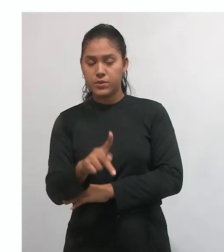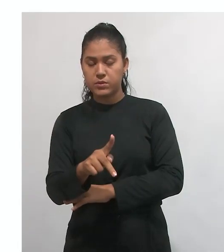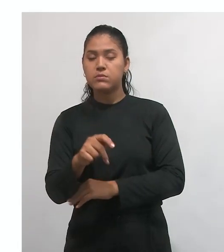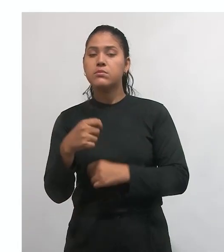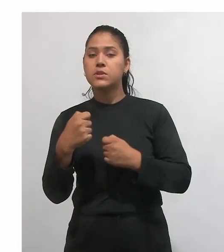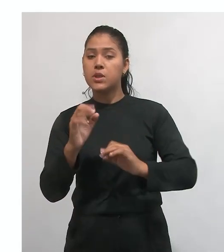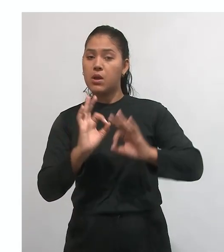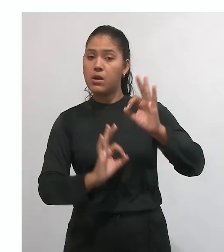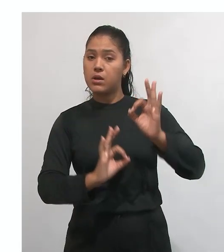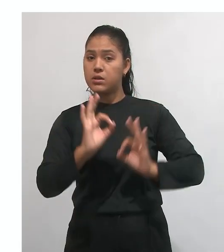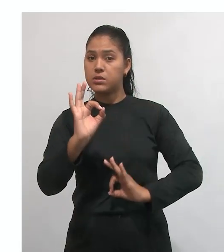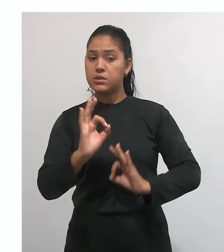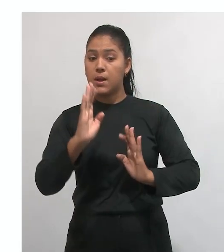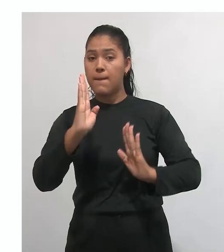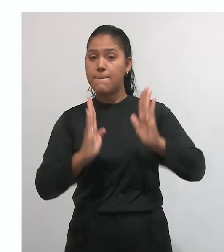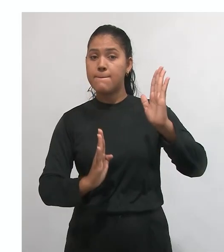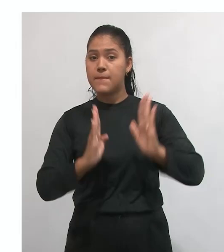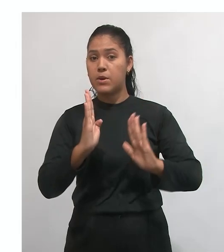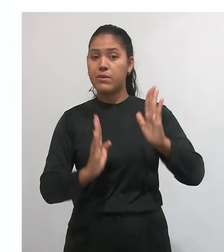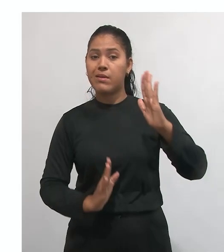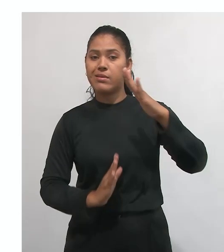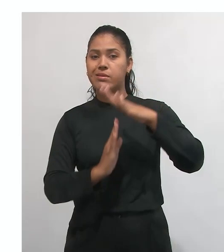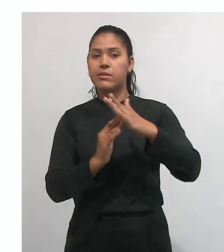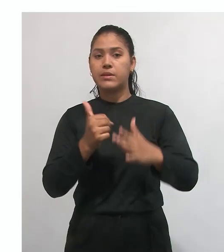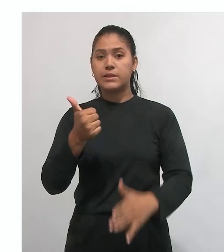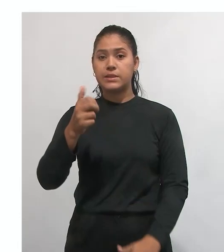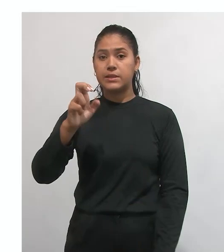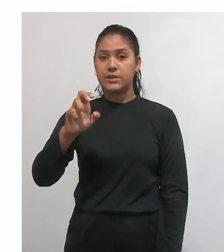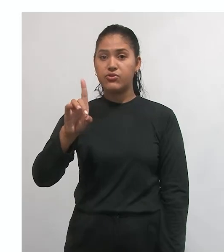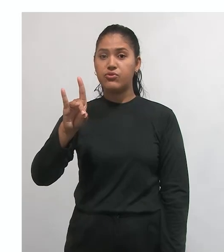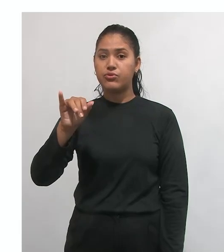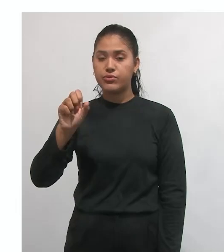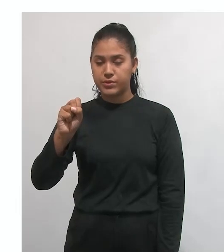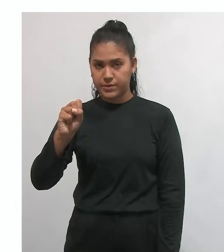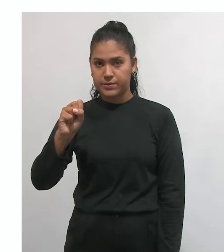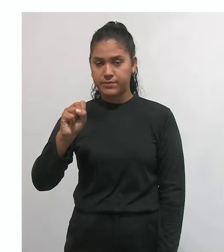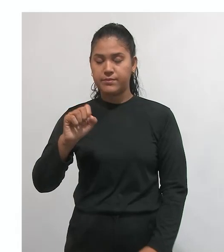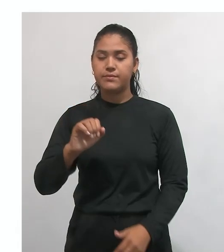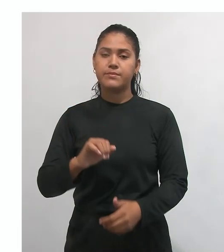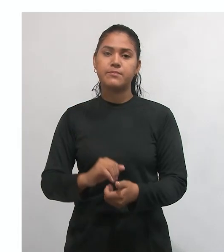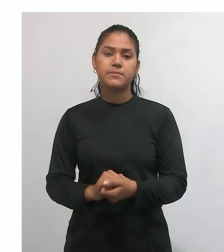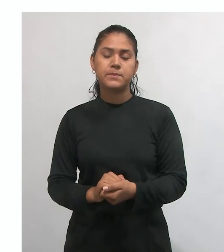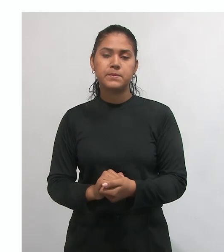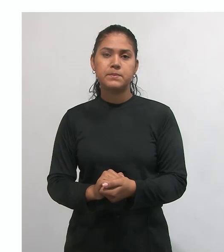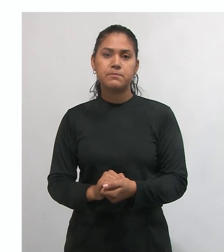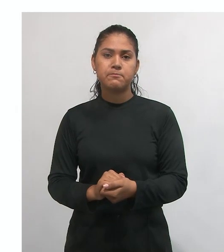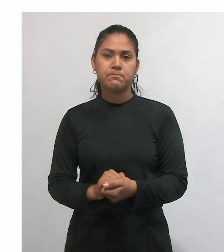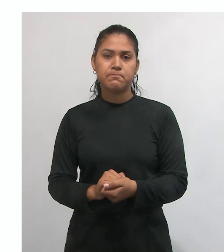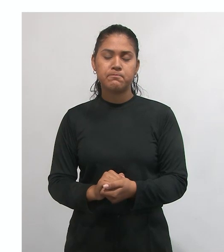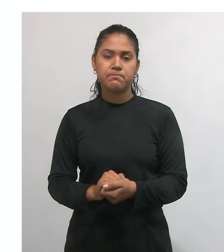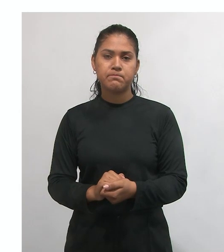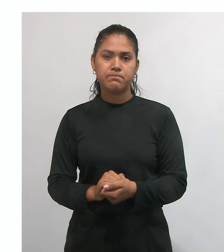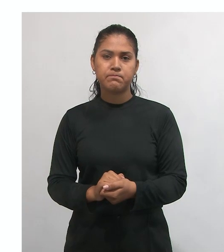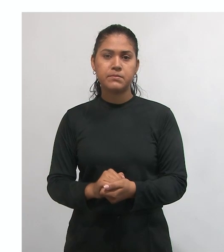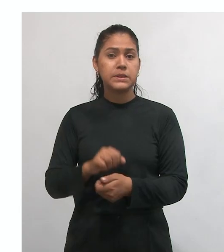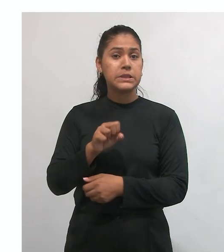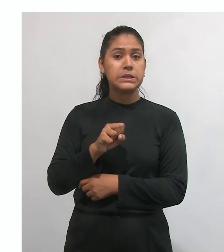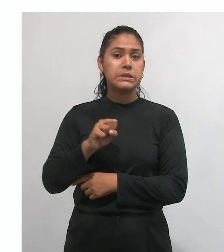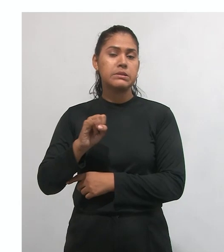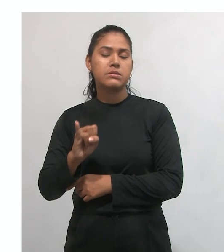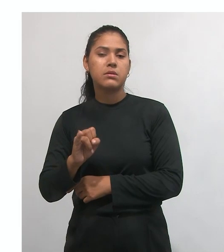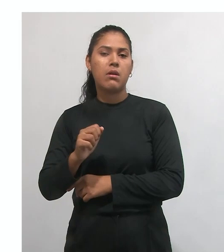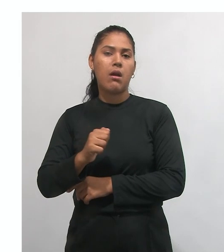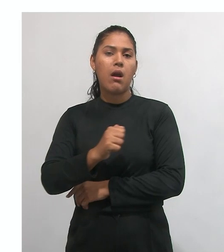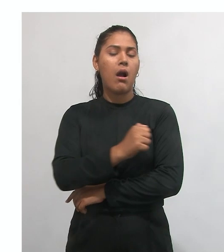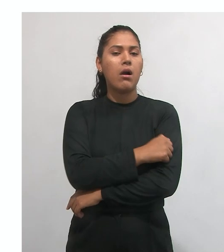correções solicitadas no prazo máximo de até 15 dias corridos. E se porventura